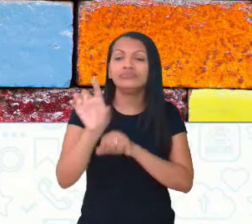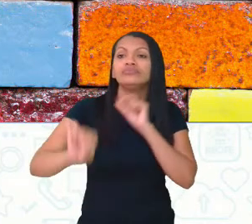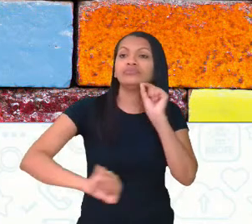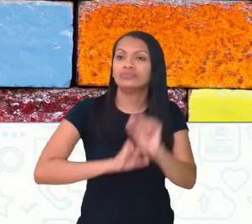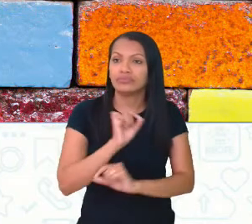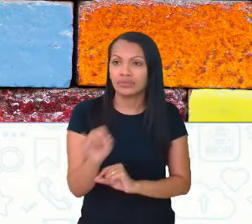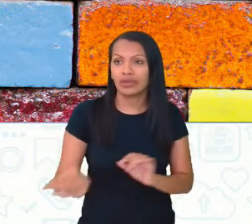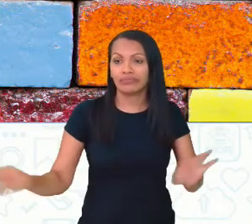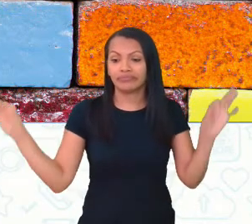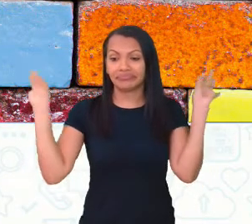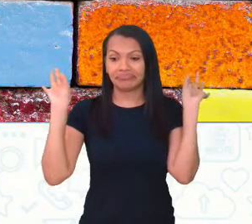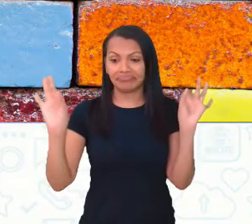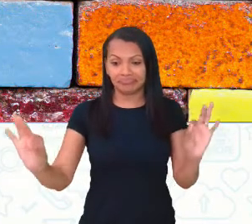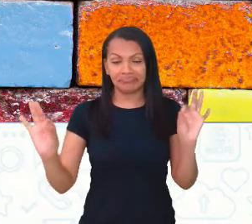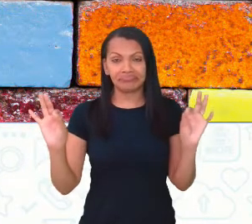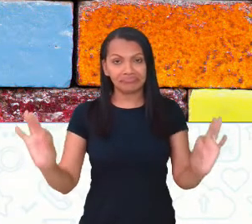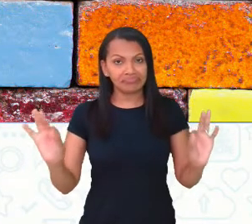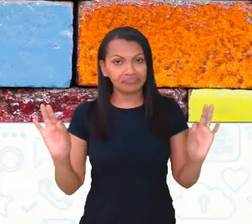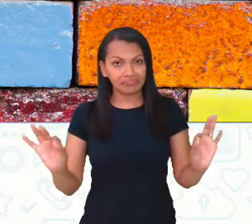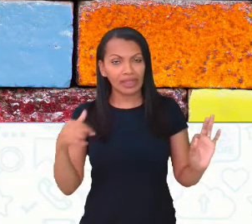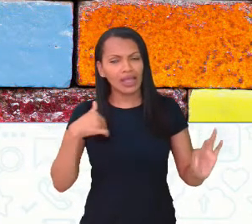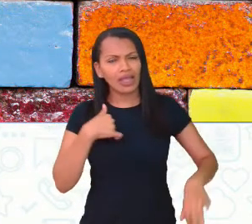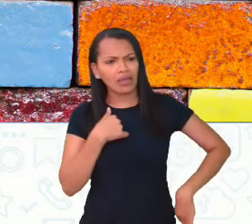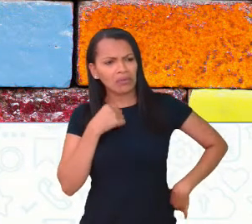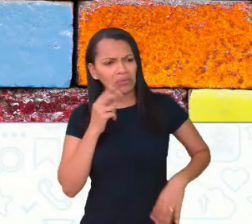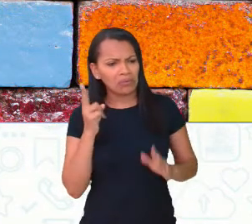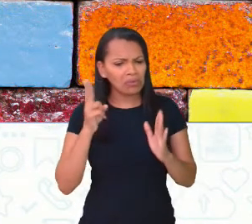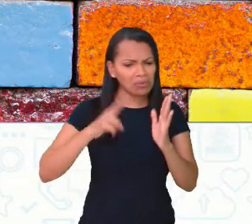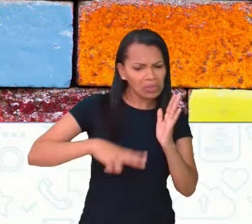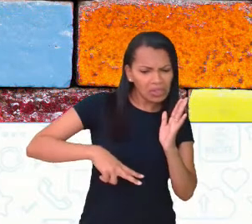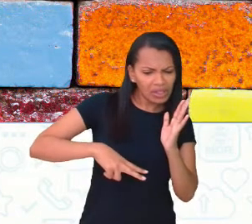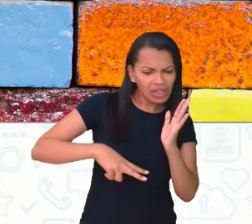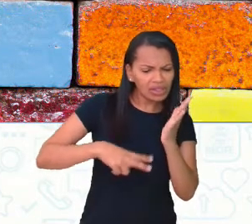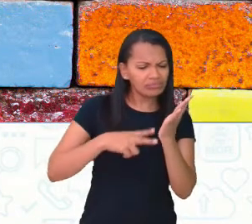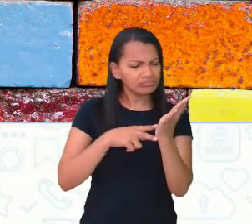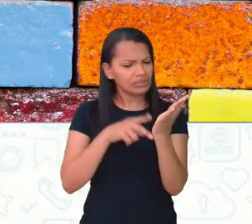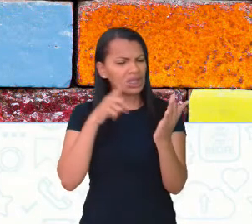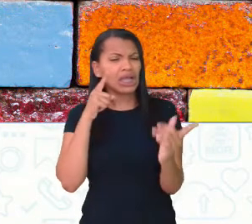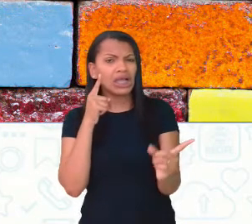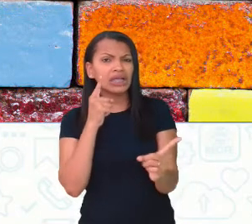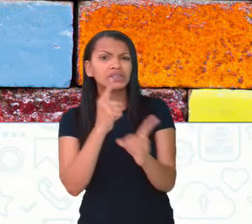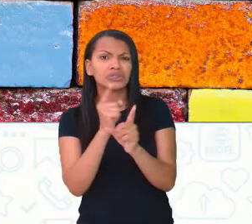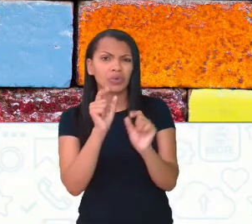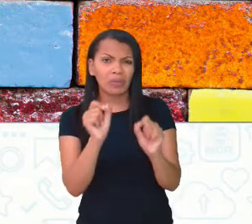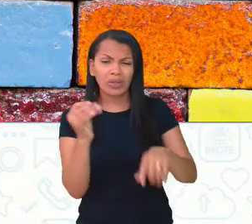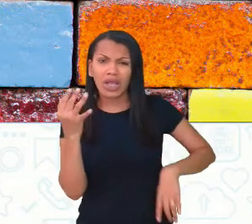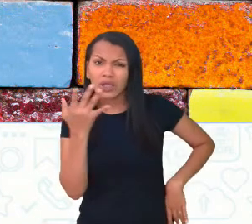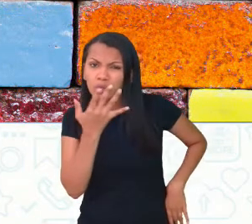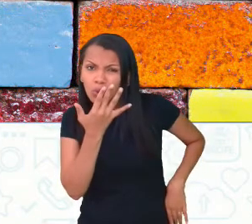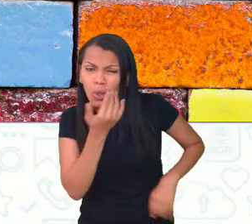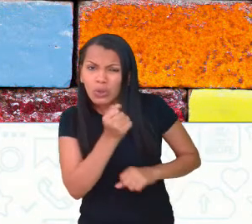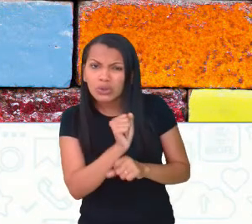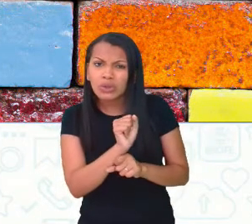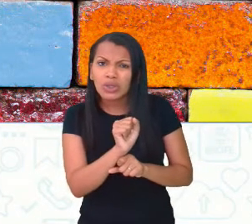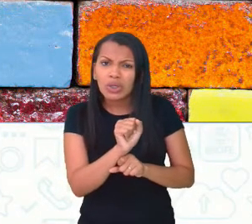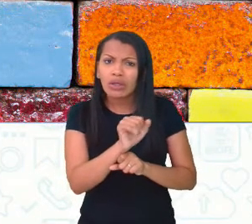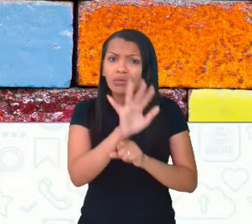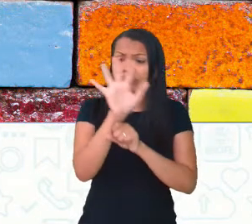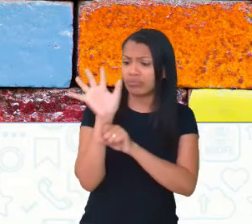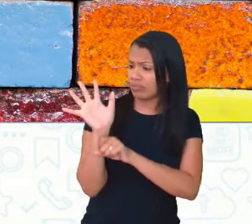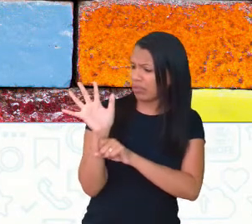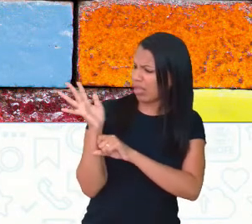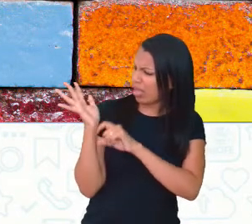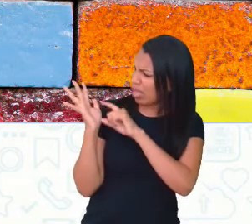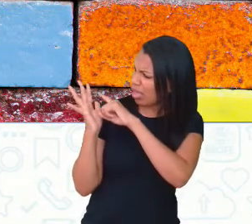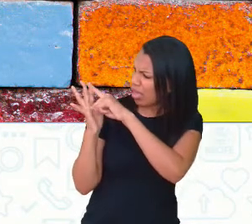um luxo imperial. Mas andei lendo livros e descobri que aquelas cores todas não existem na pena do